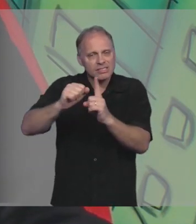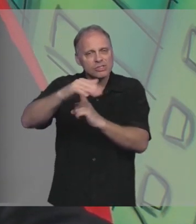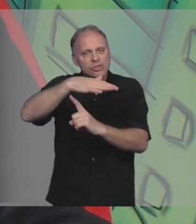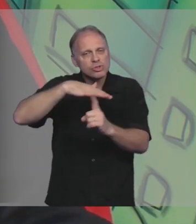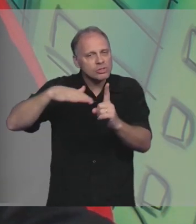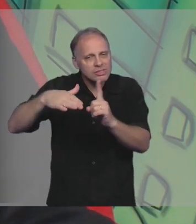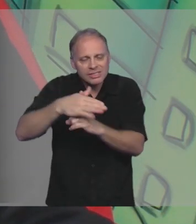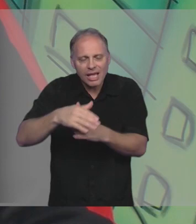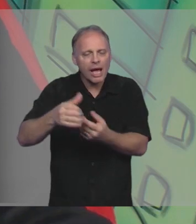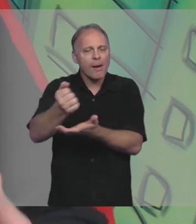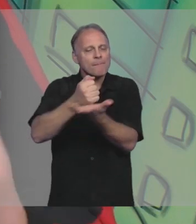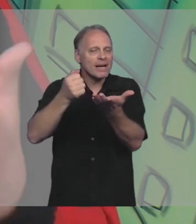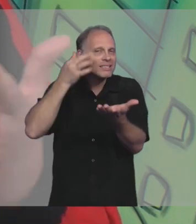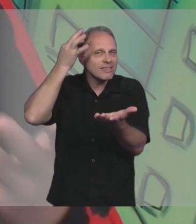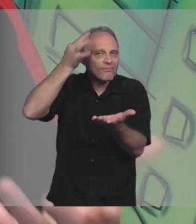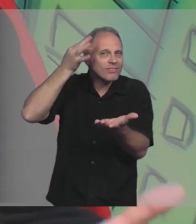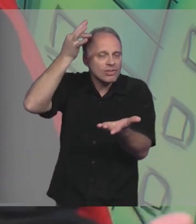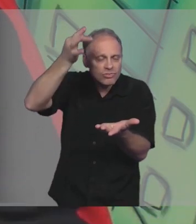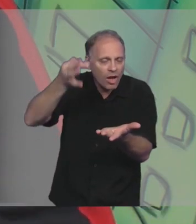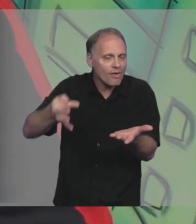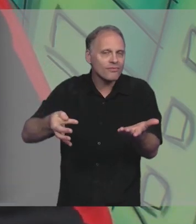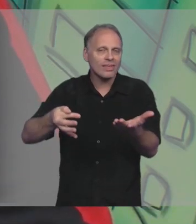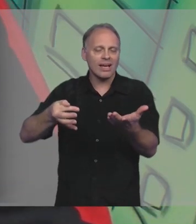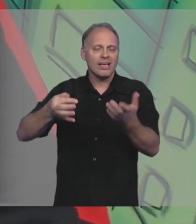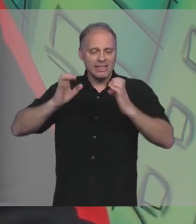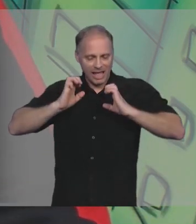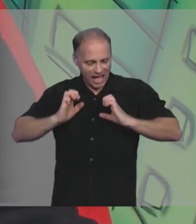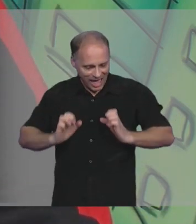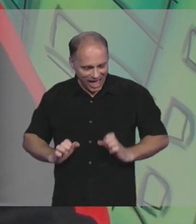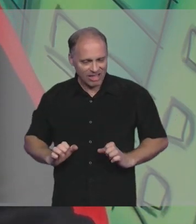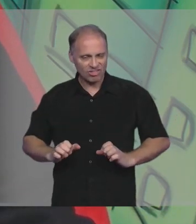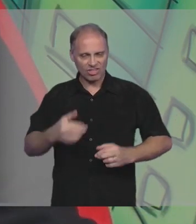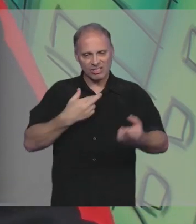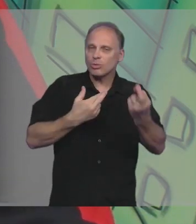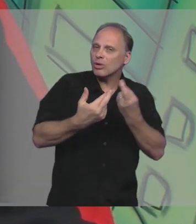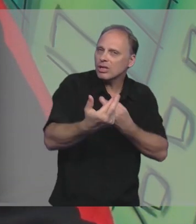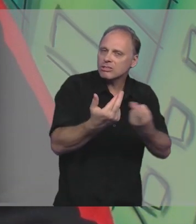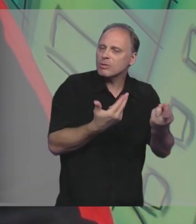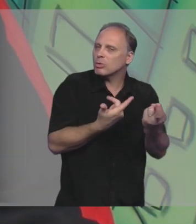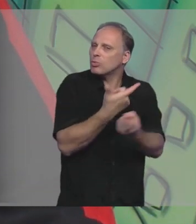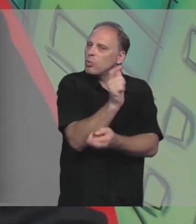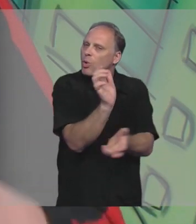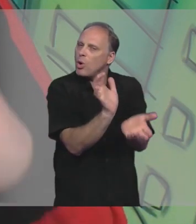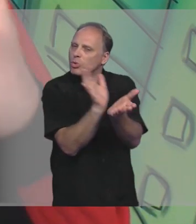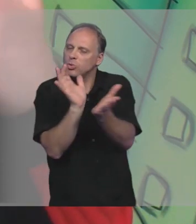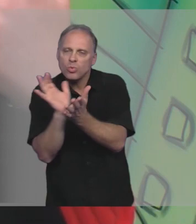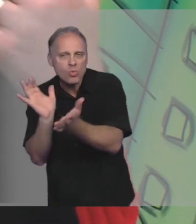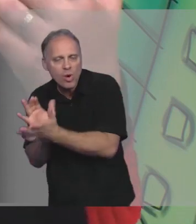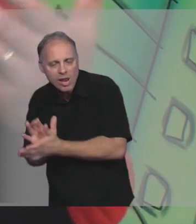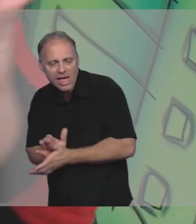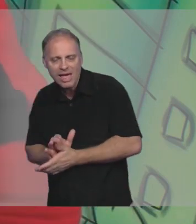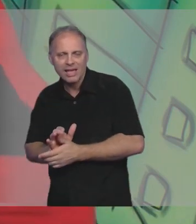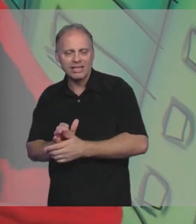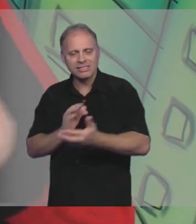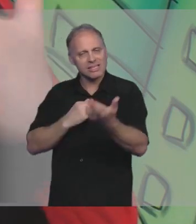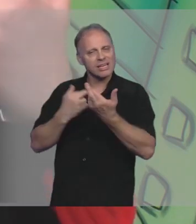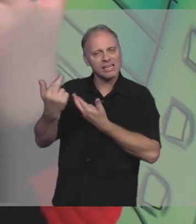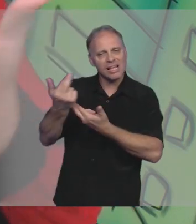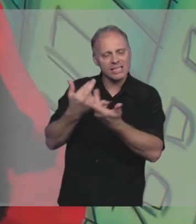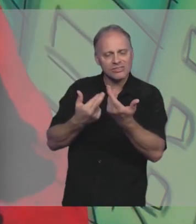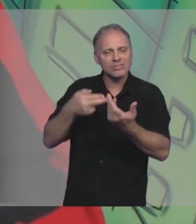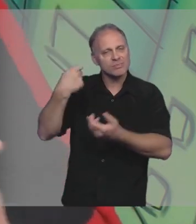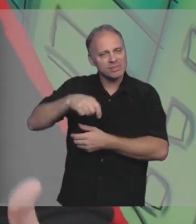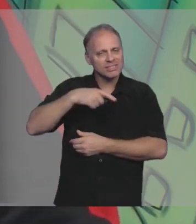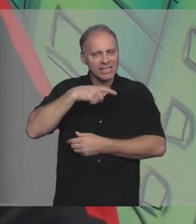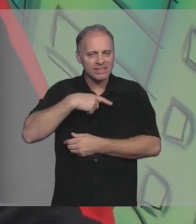sociológica, é base filosófica, é a formação da ética, da convivência com o outro, das relações que ele